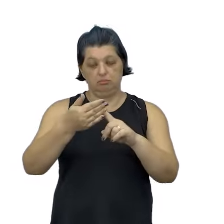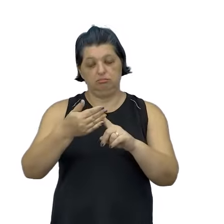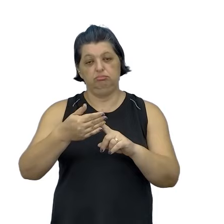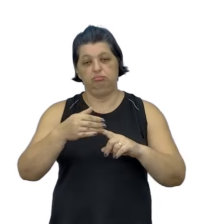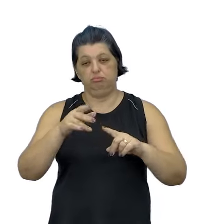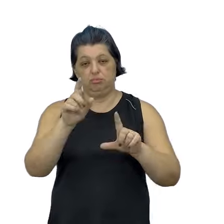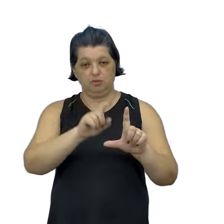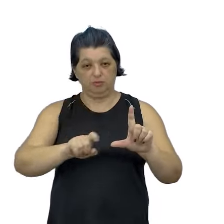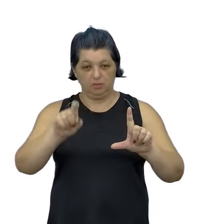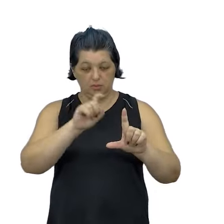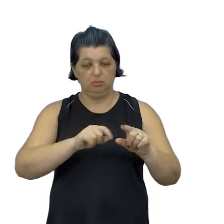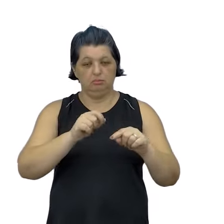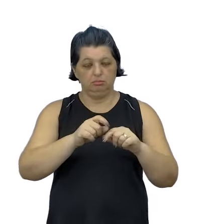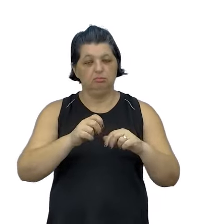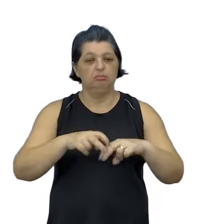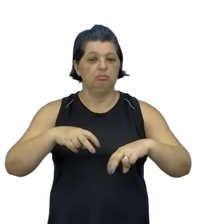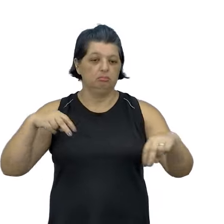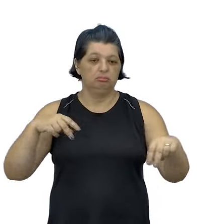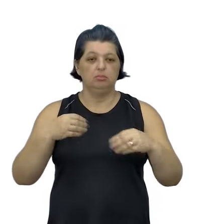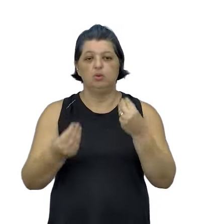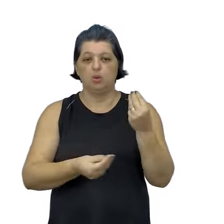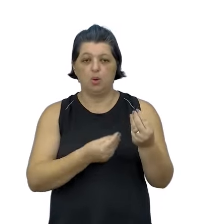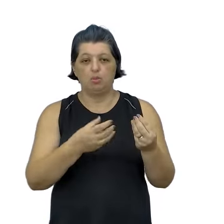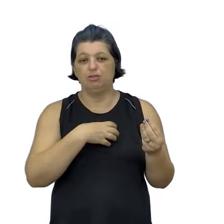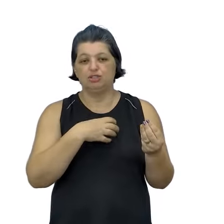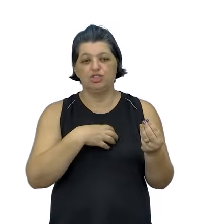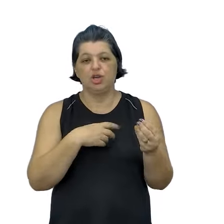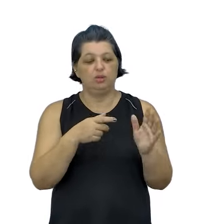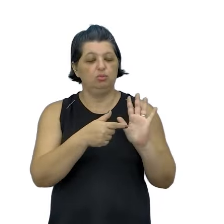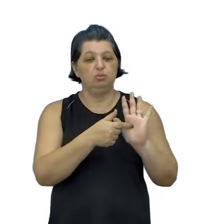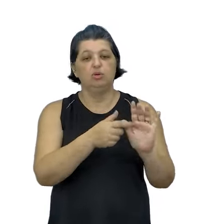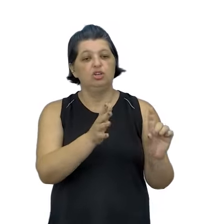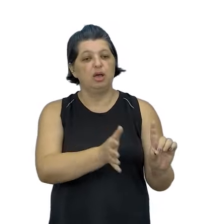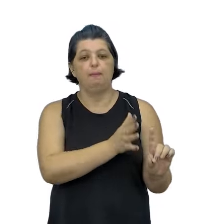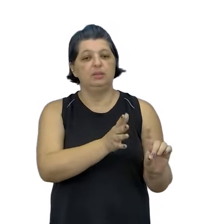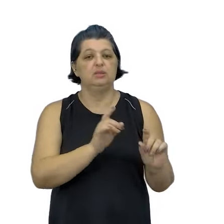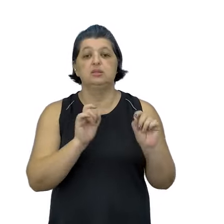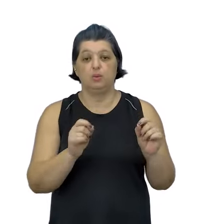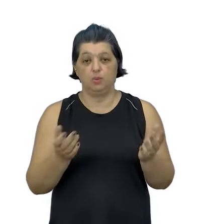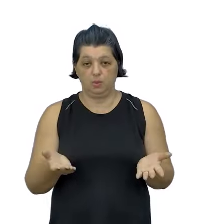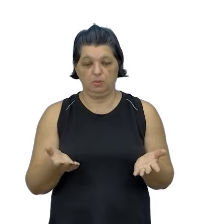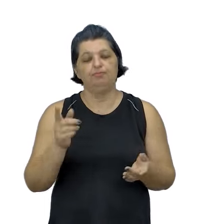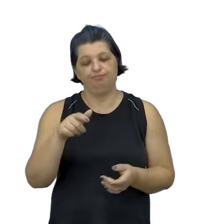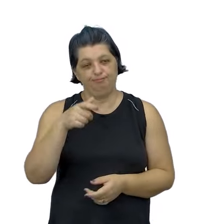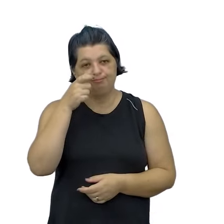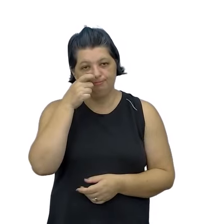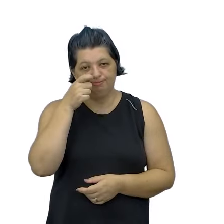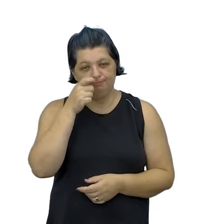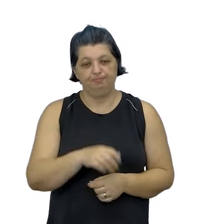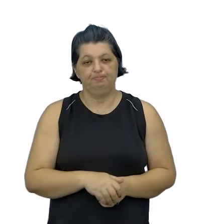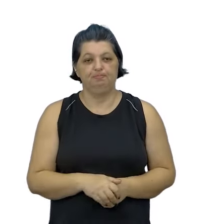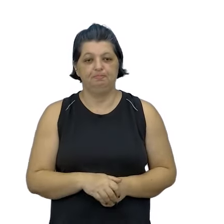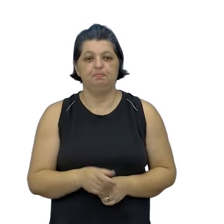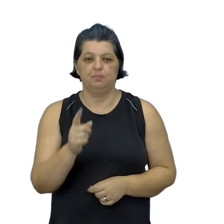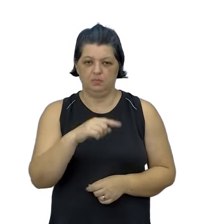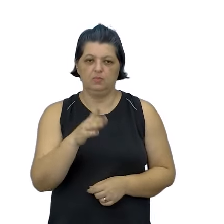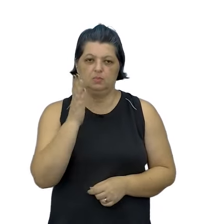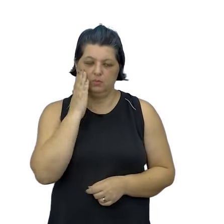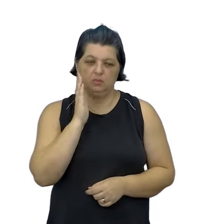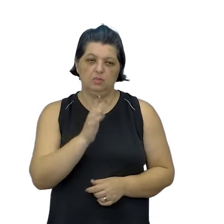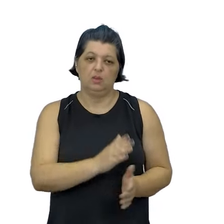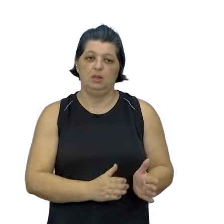né, discutir com a turma como serão essas formas de apresentação, né? Então isso é muito interessante. Então, como vocês podem ver,